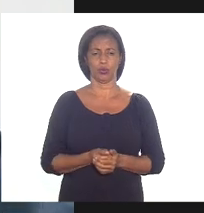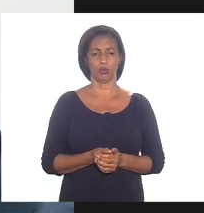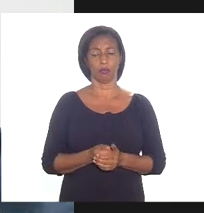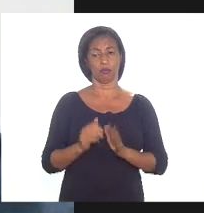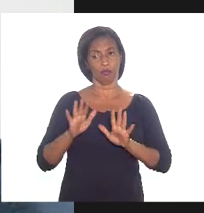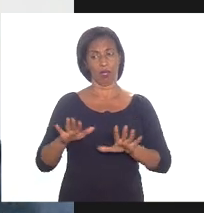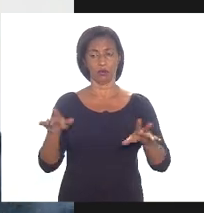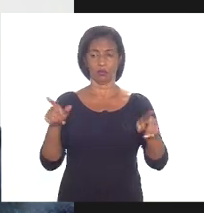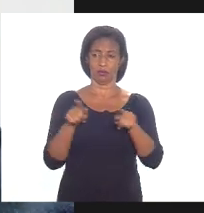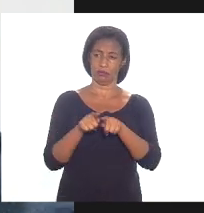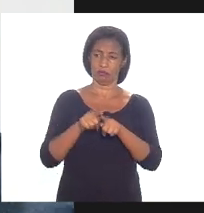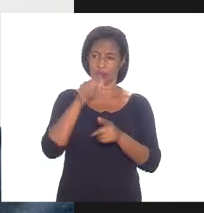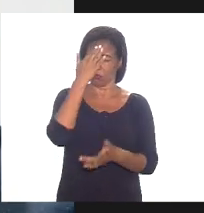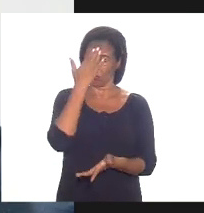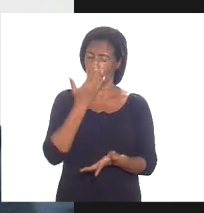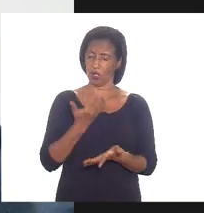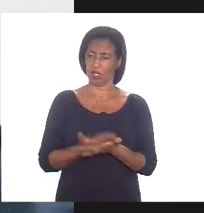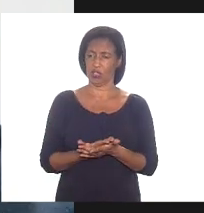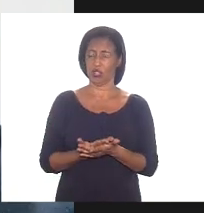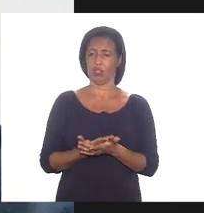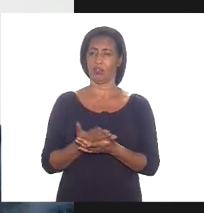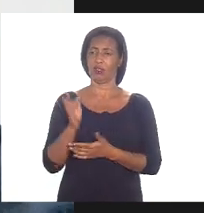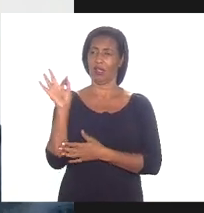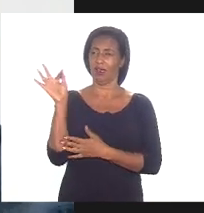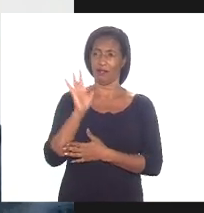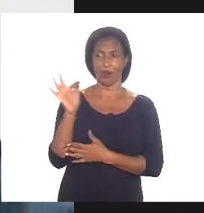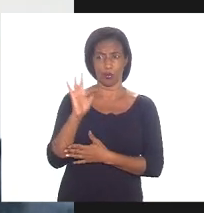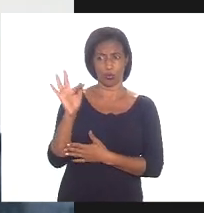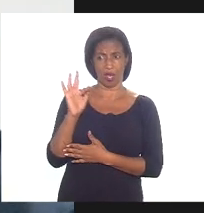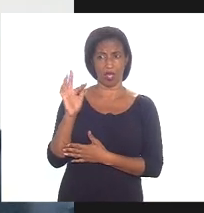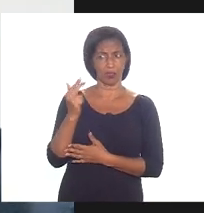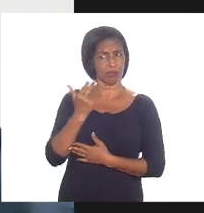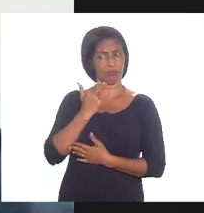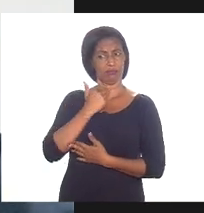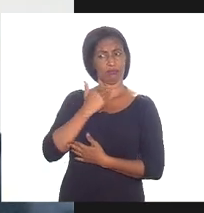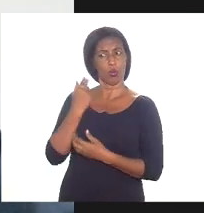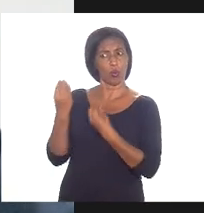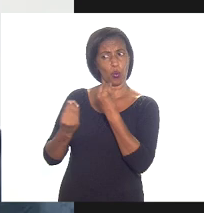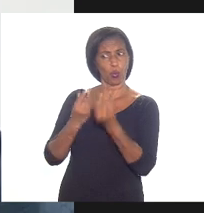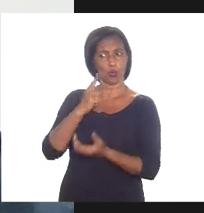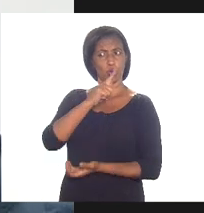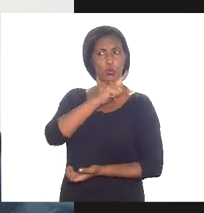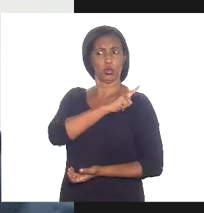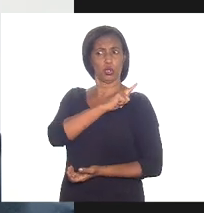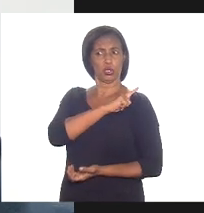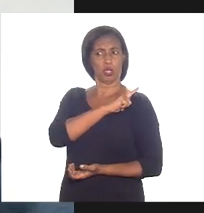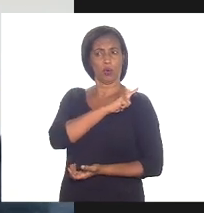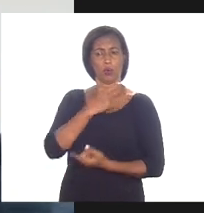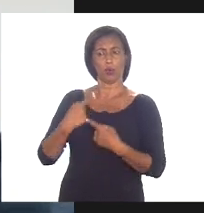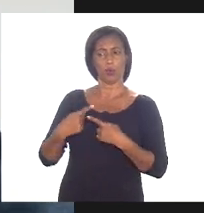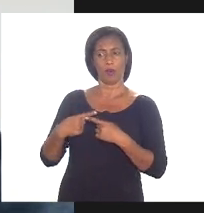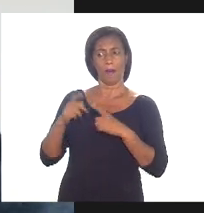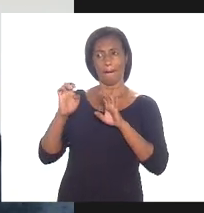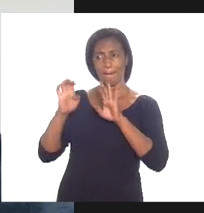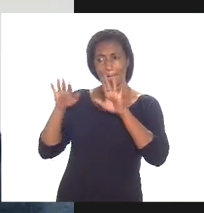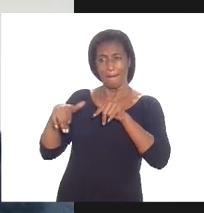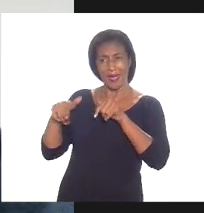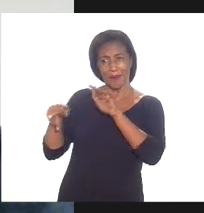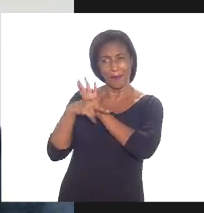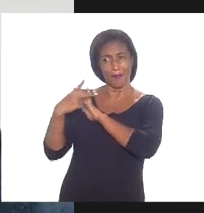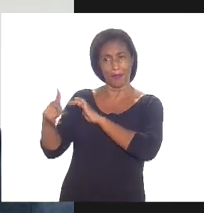Porém, acredito que sequer a universidade ela é capaz de fazer essa gestão, porque é um bem da União, não é um